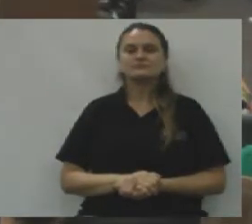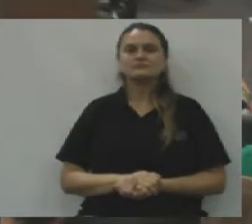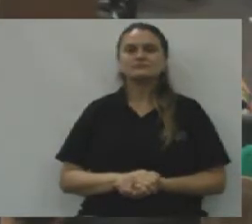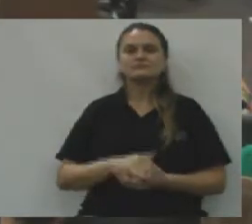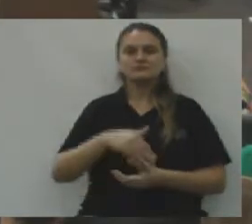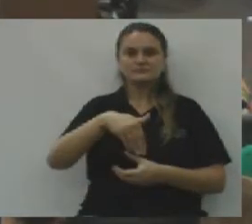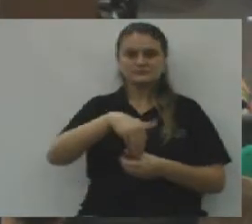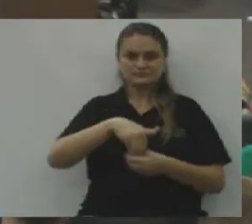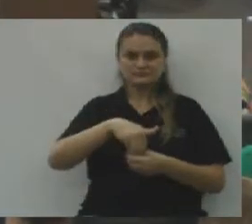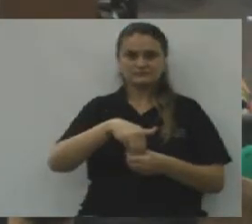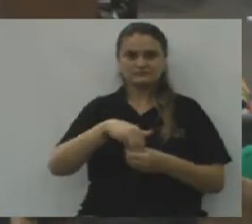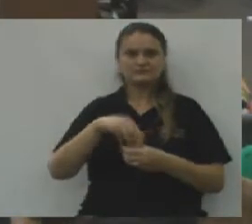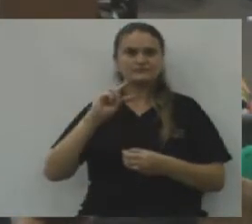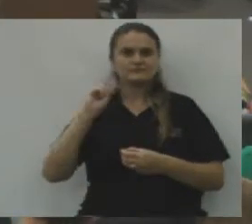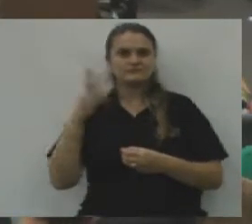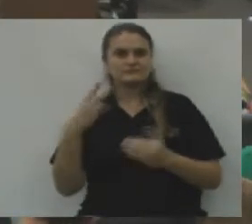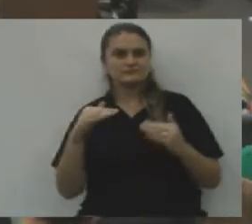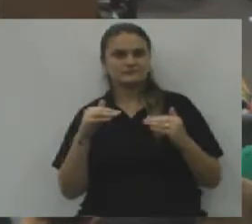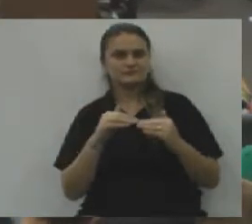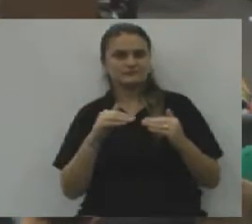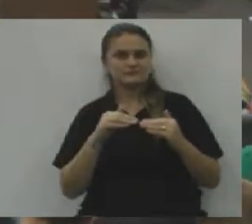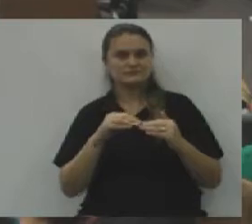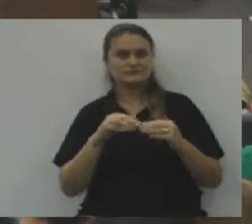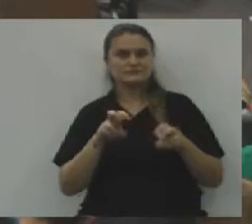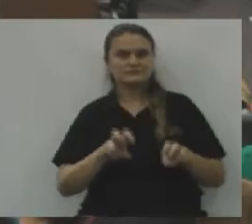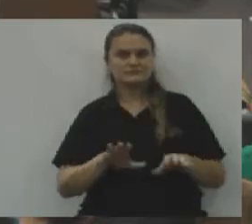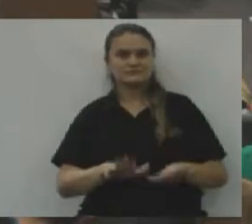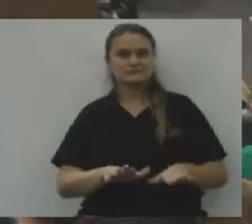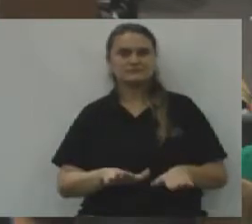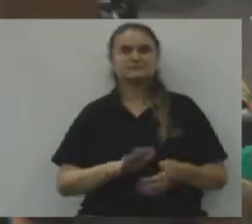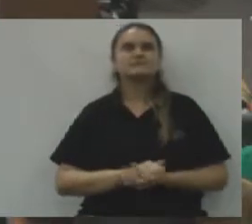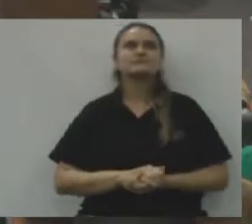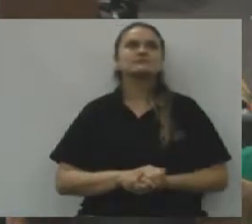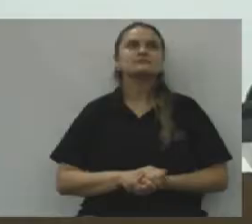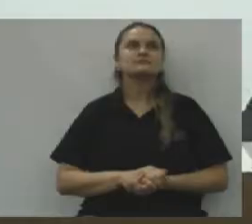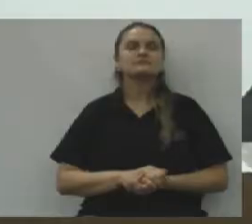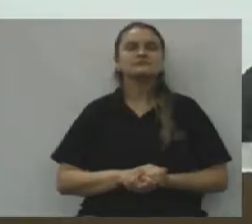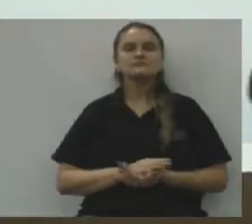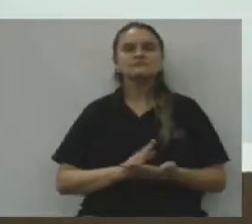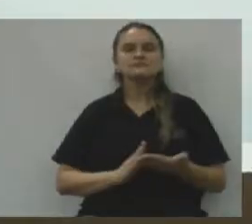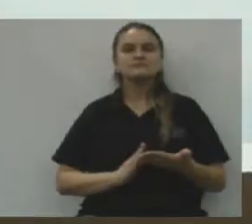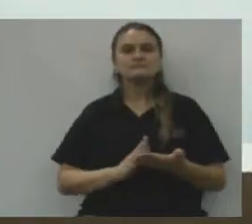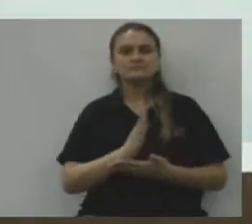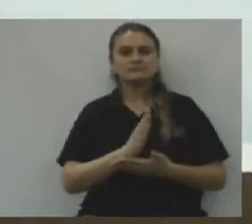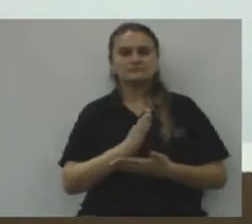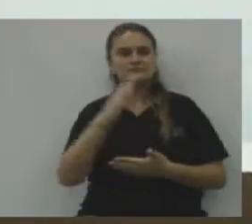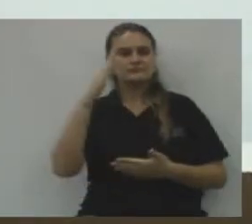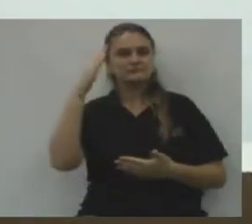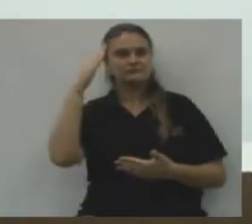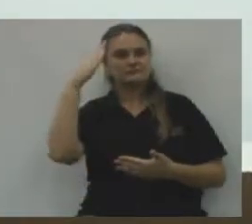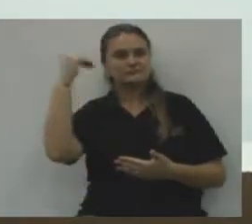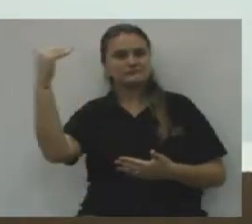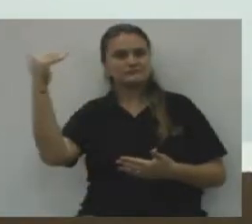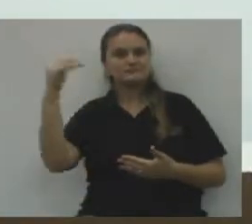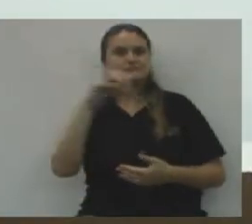Em votação, senhores vereadores que aprovam, permaneçam como estão. Aprovada a moção número